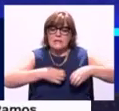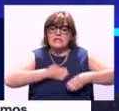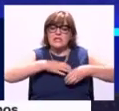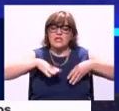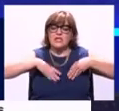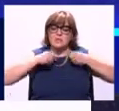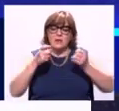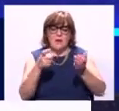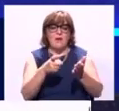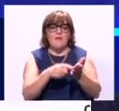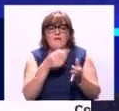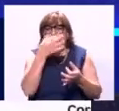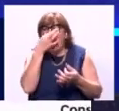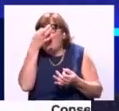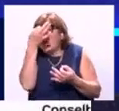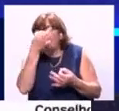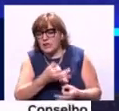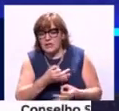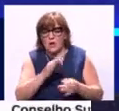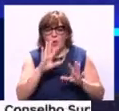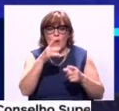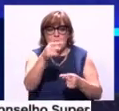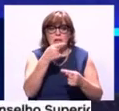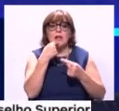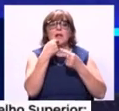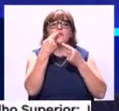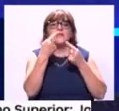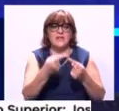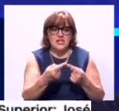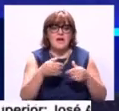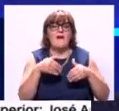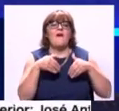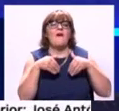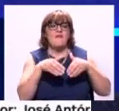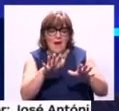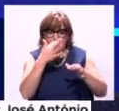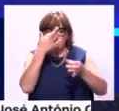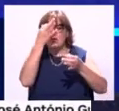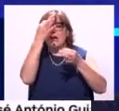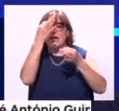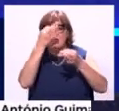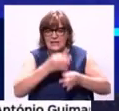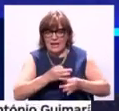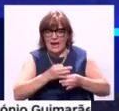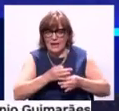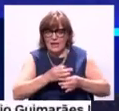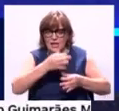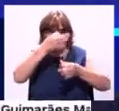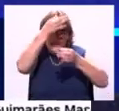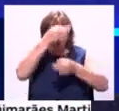a tal falta de crença, quando ele diz, vamos acreditar